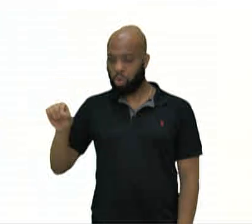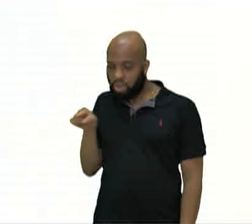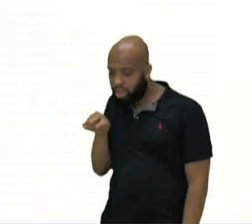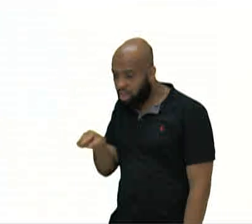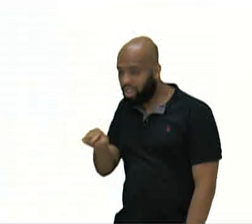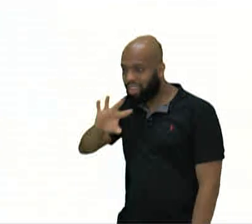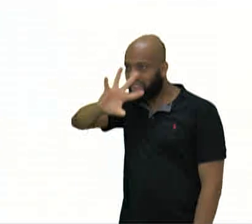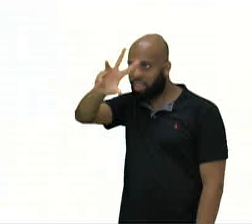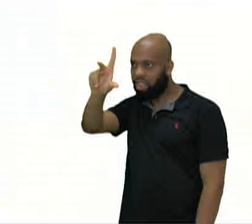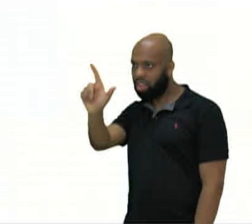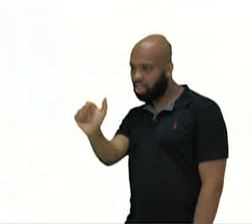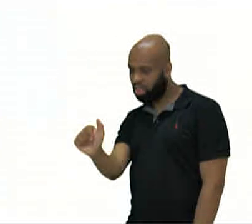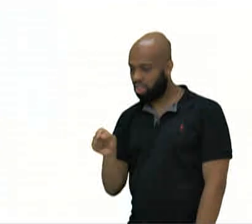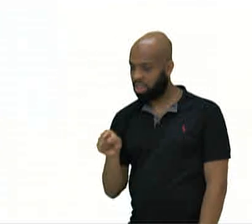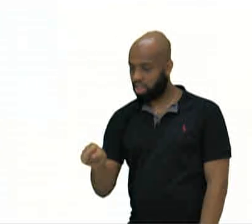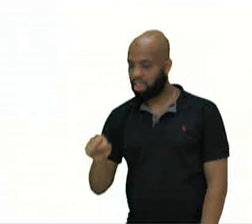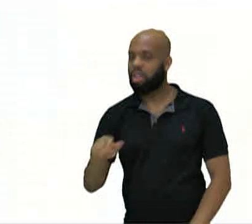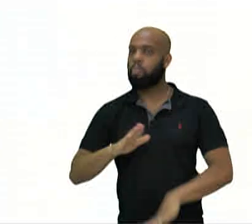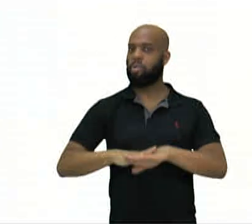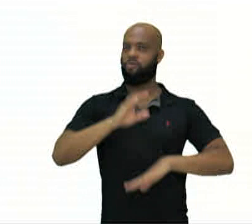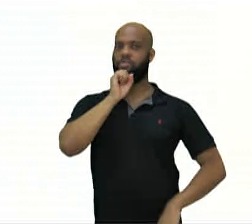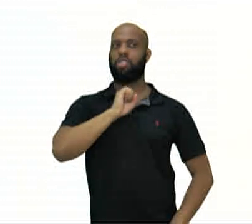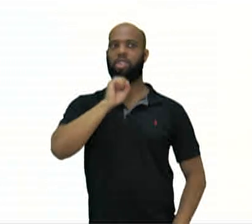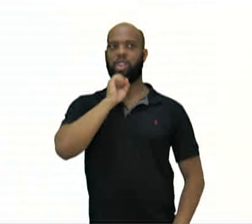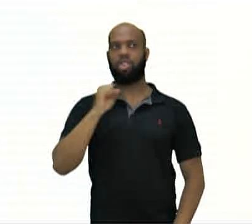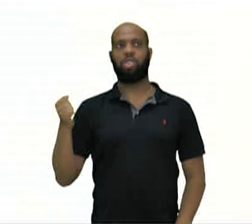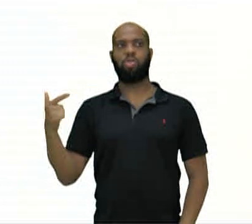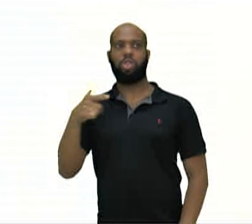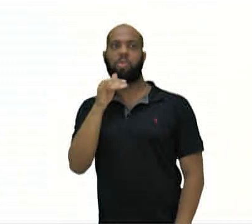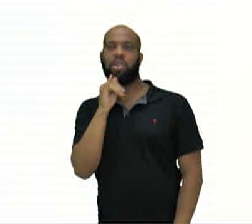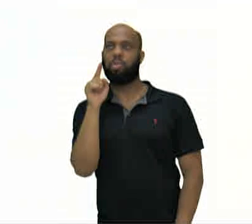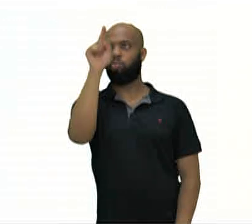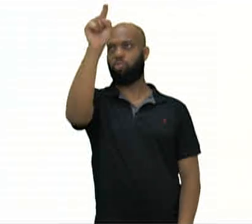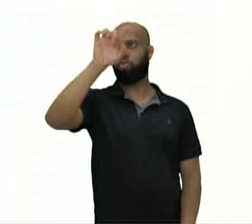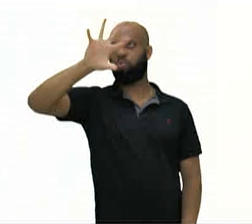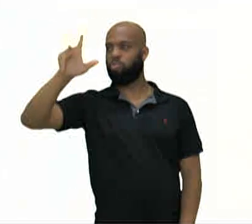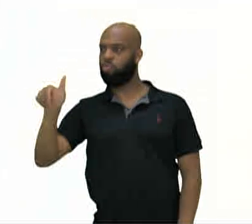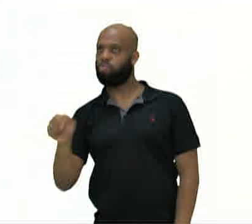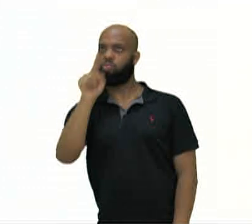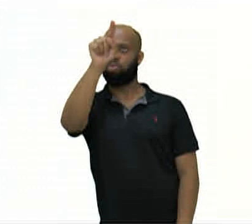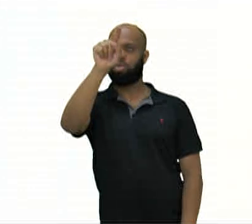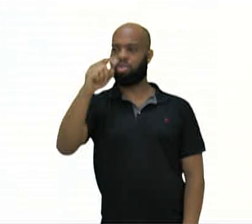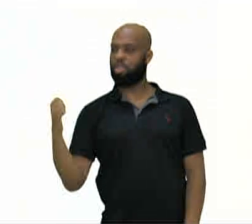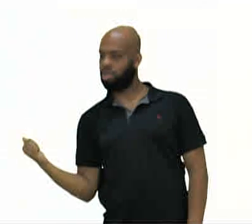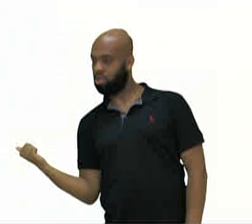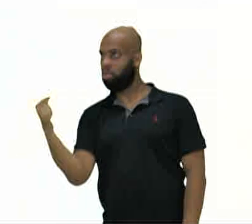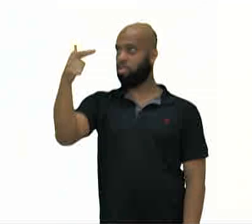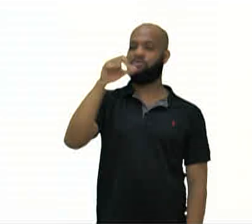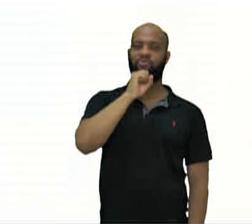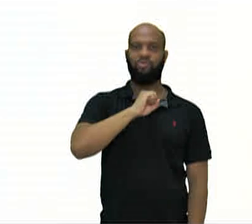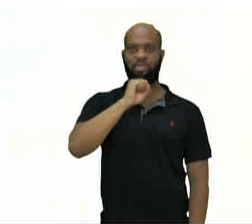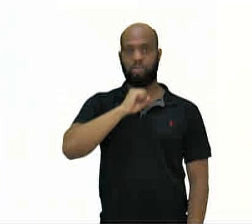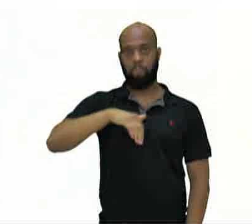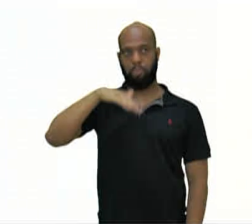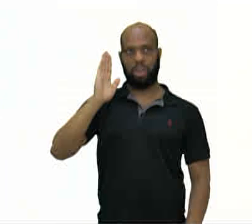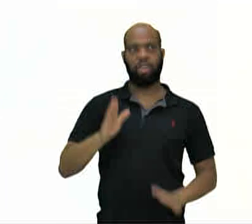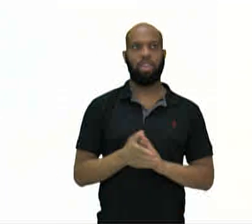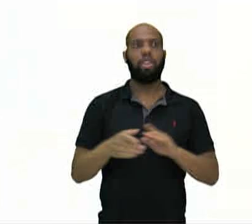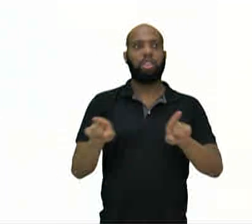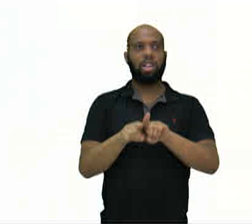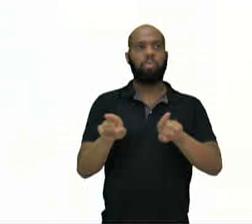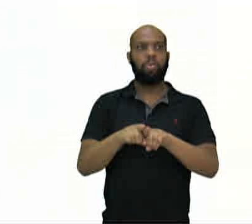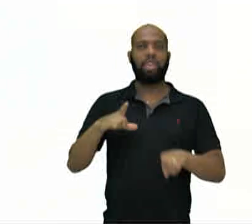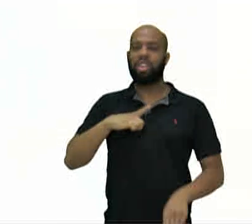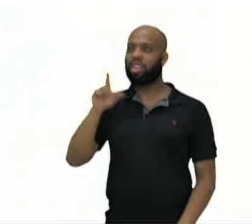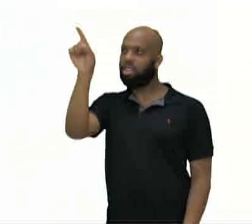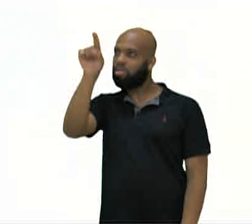pouquinho mais antiga do que, por exemplo, a cadeia do Atlas, né? E para finalizar, essa outra formação de relevo que